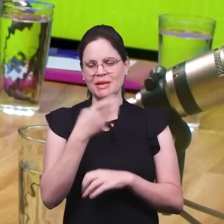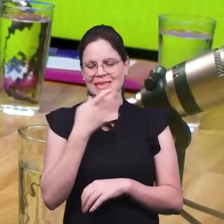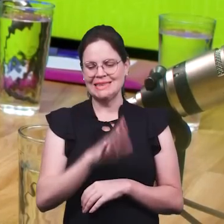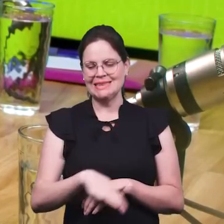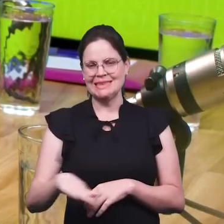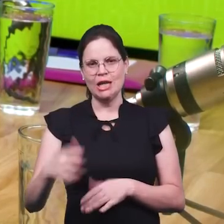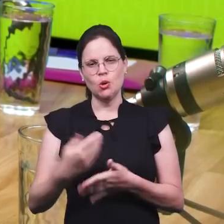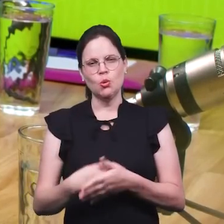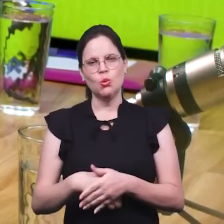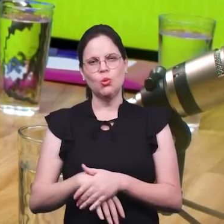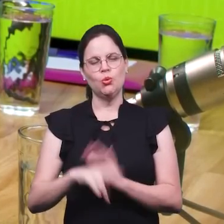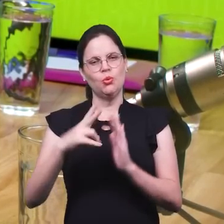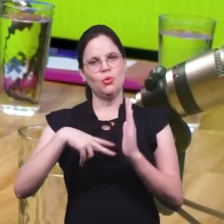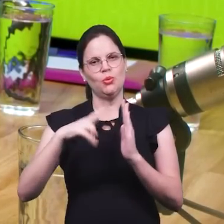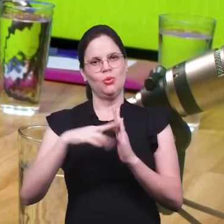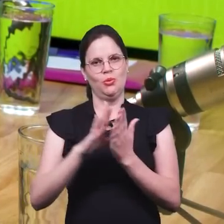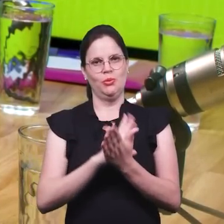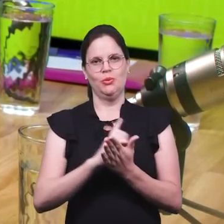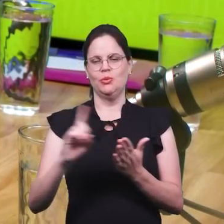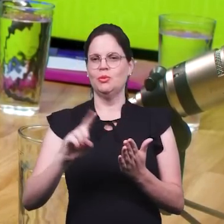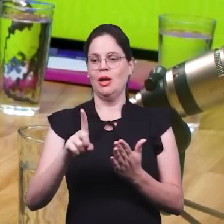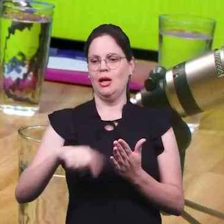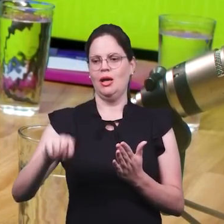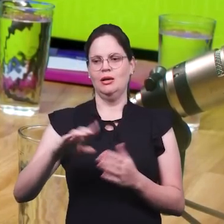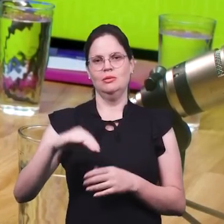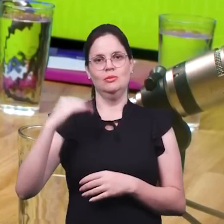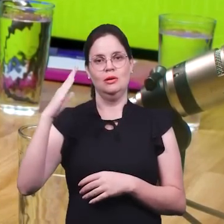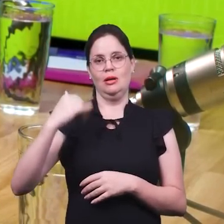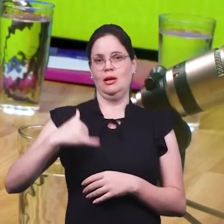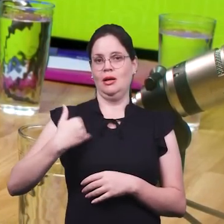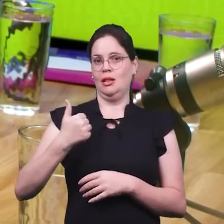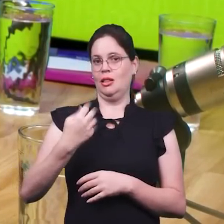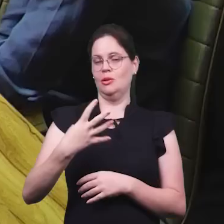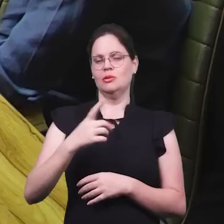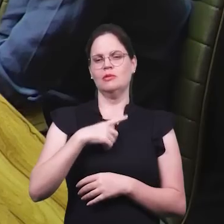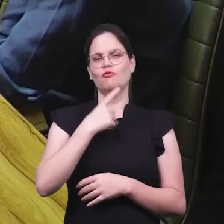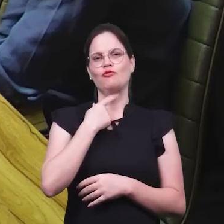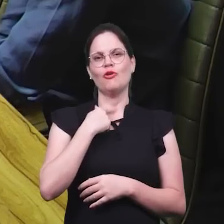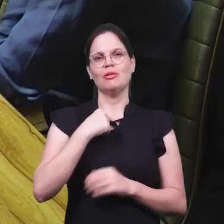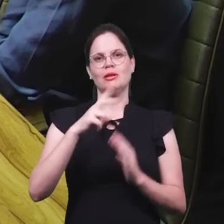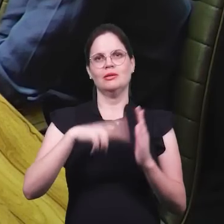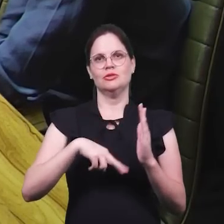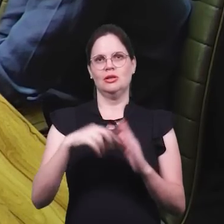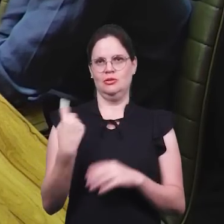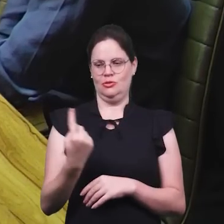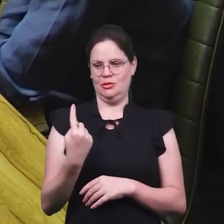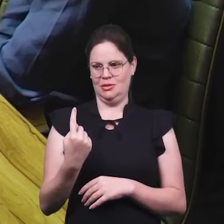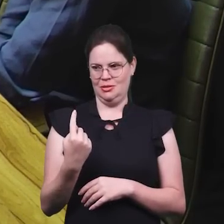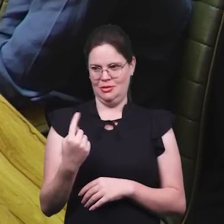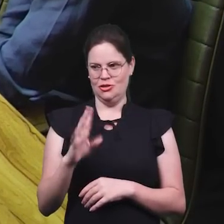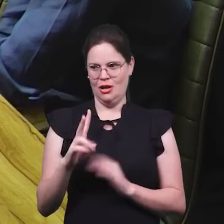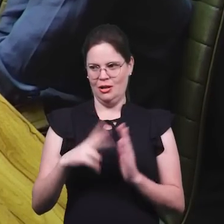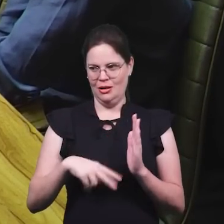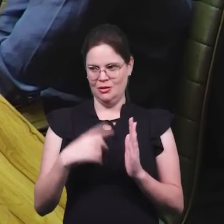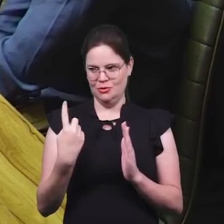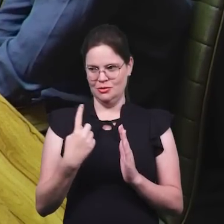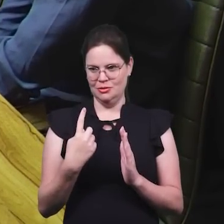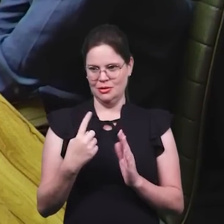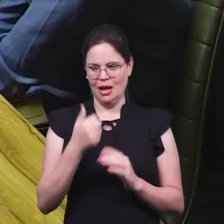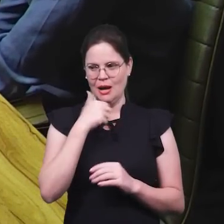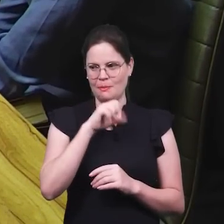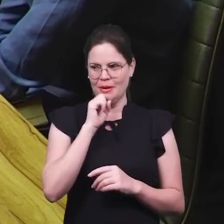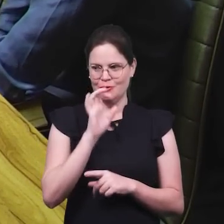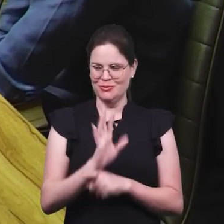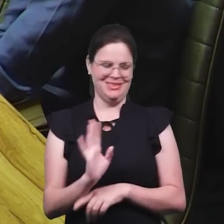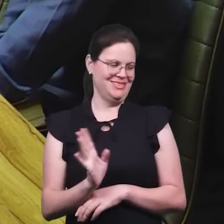da palavra, isso vai se expandindo. Hoje, Daniel, com 14 anos, já lê sozinho? Leio. Ou a ajuda da